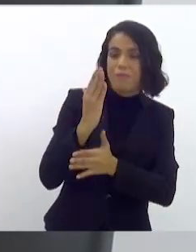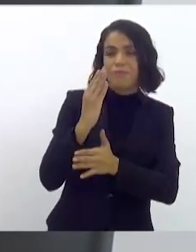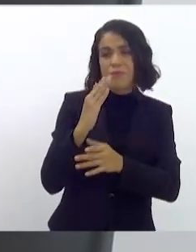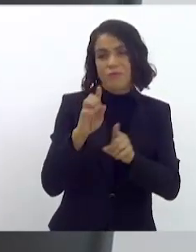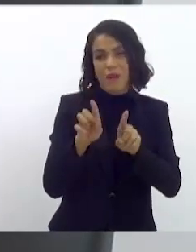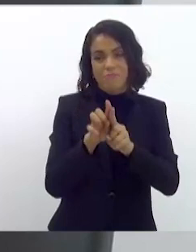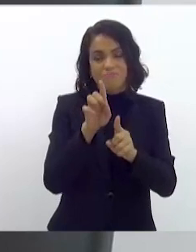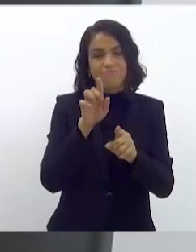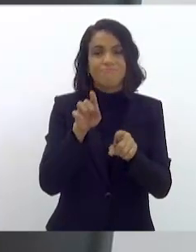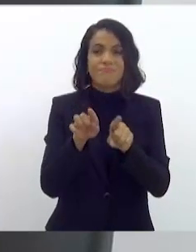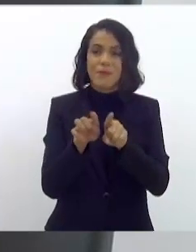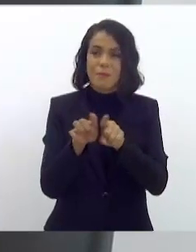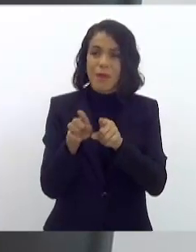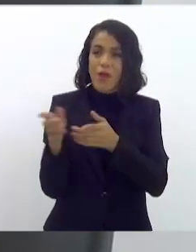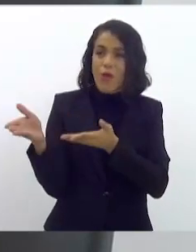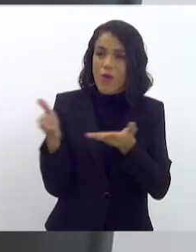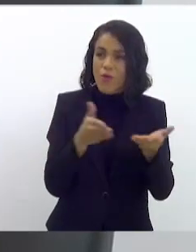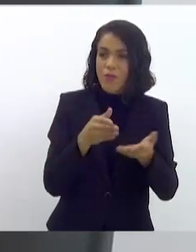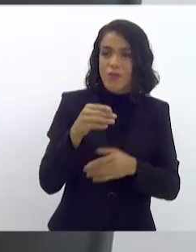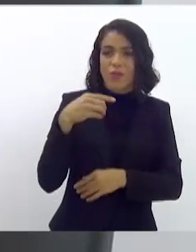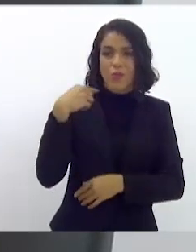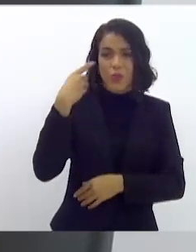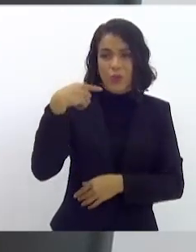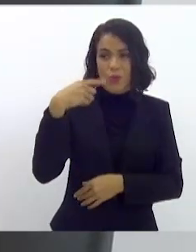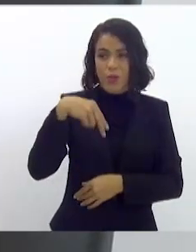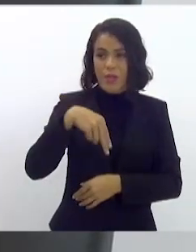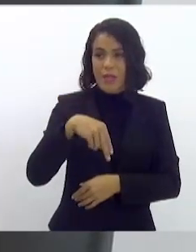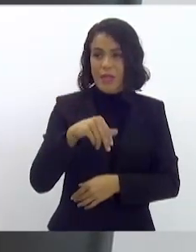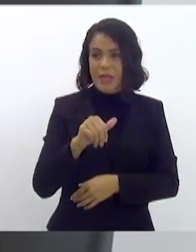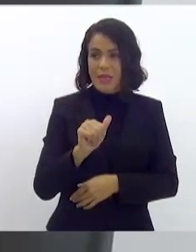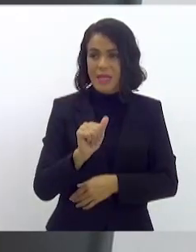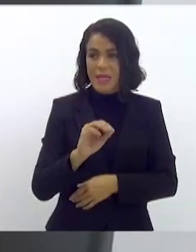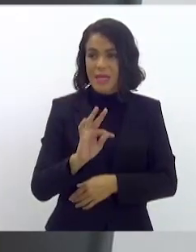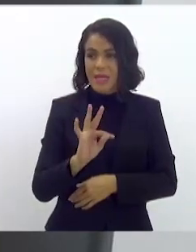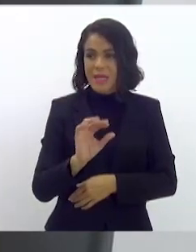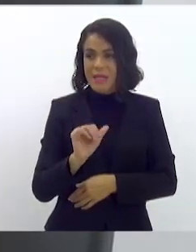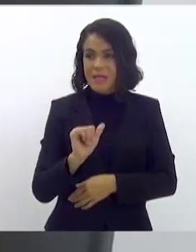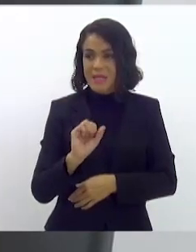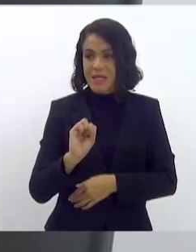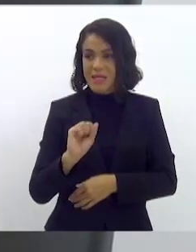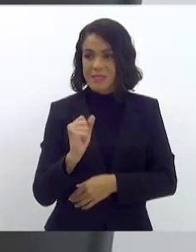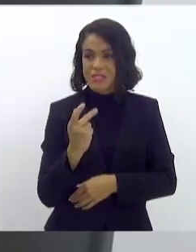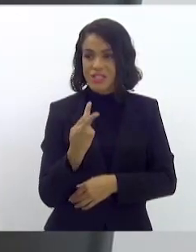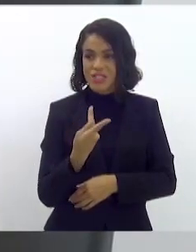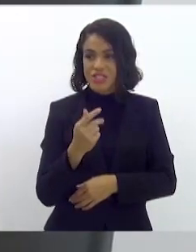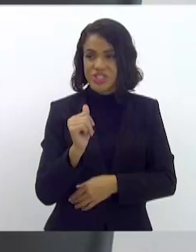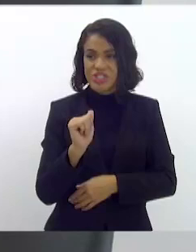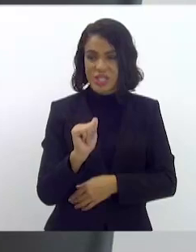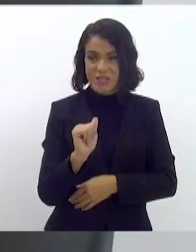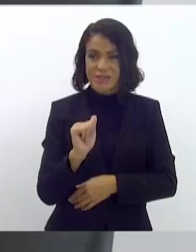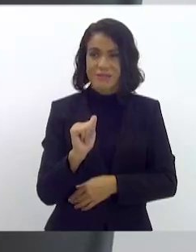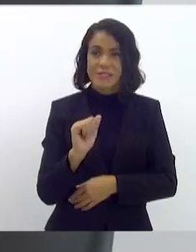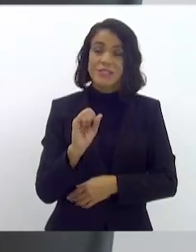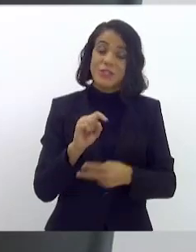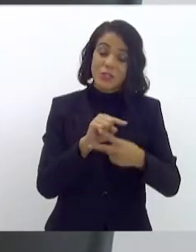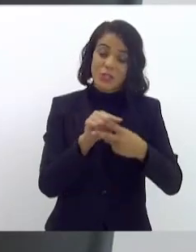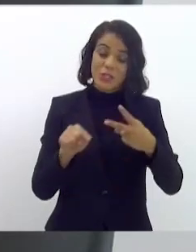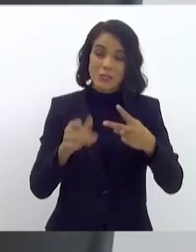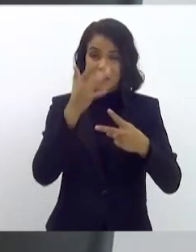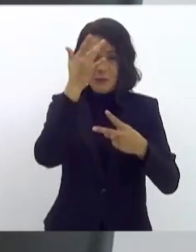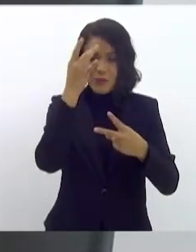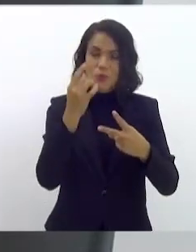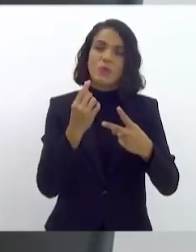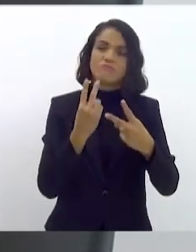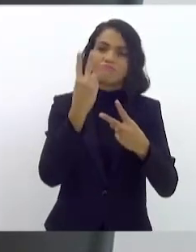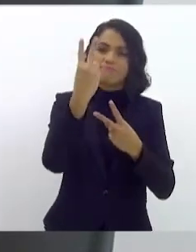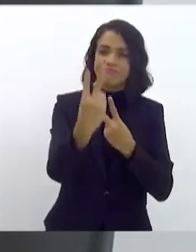seguida, ouvir a doutora Natasha e sempre com alerta do deputado Luiz Paulo, colocasse pelo menos 2 pessoas a cada